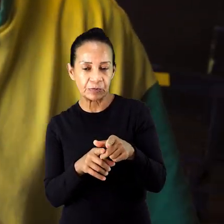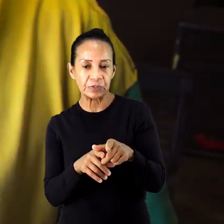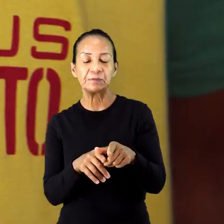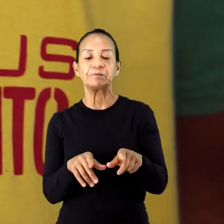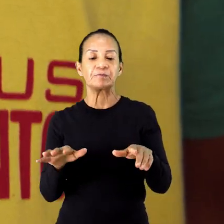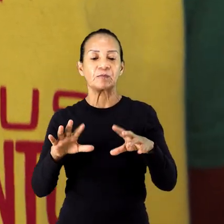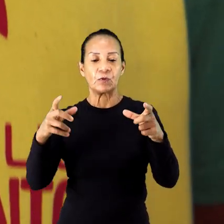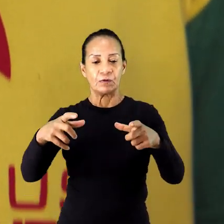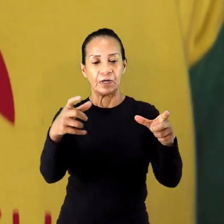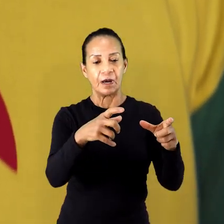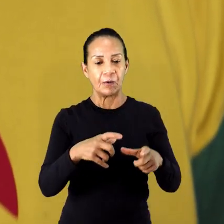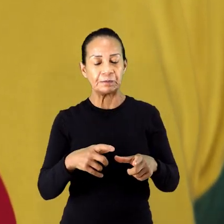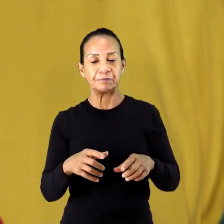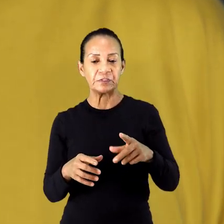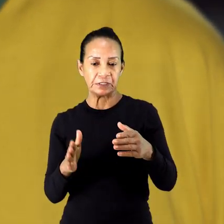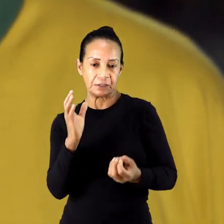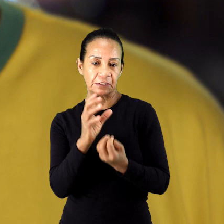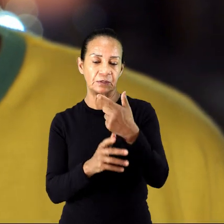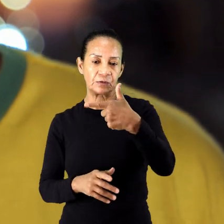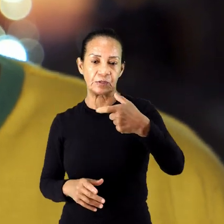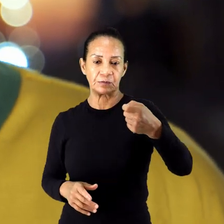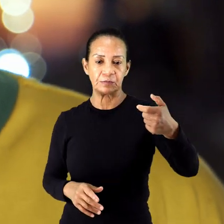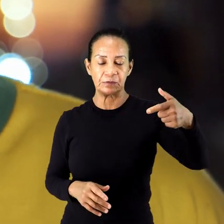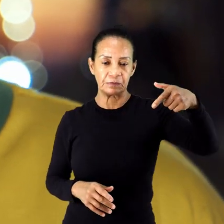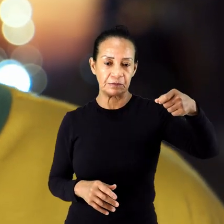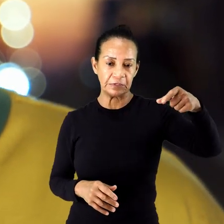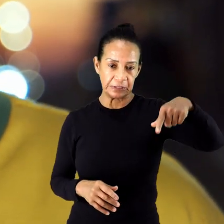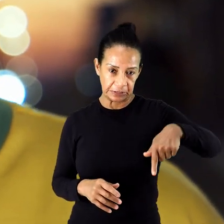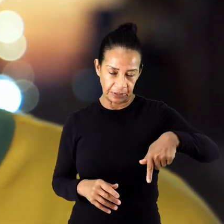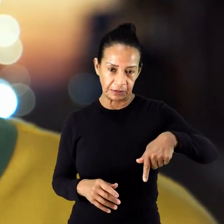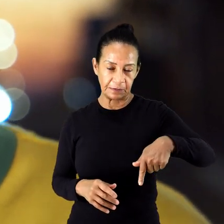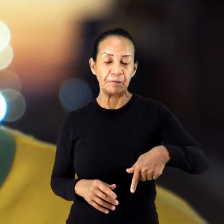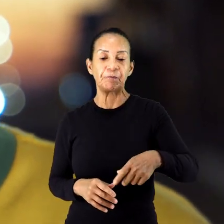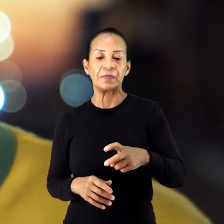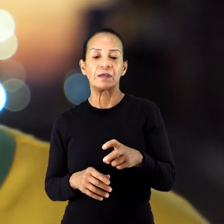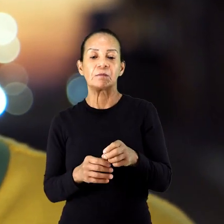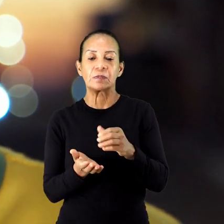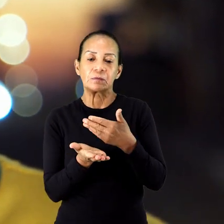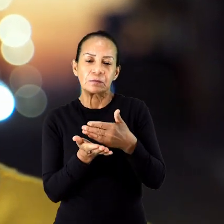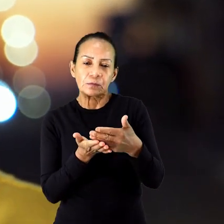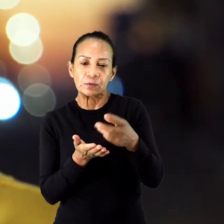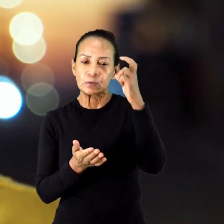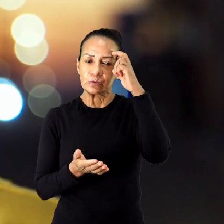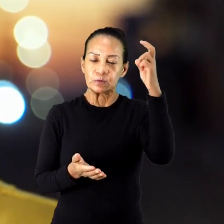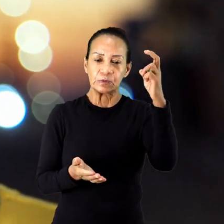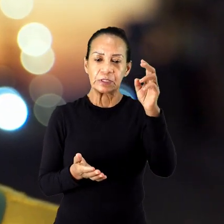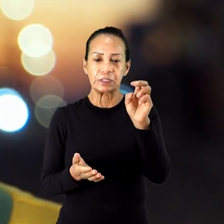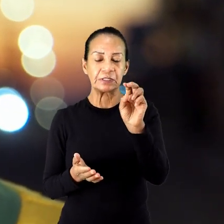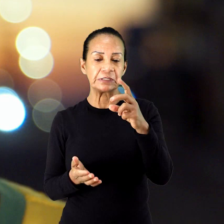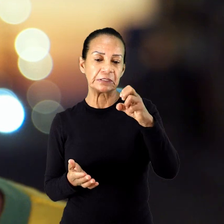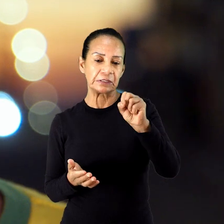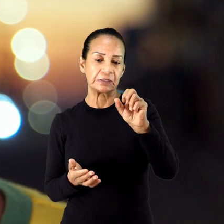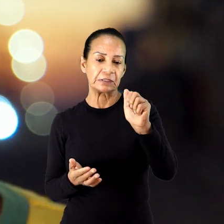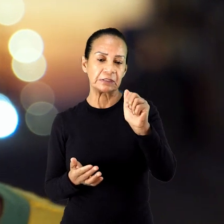para cinema. São Mateus em Movimento, ele foi criado em 2007 como uma iniciativa cultural vinda de artistas aqui do território da